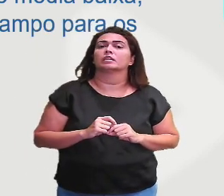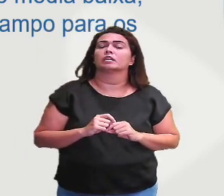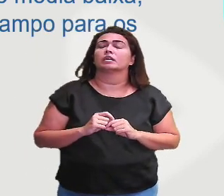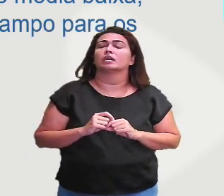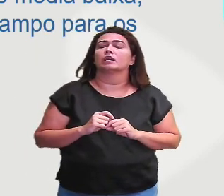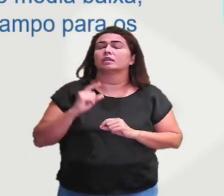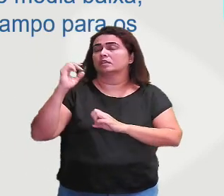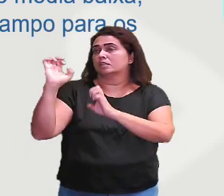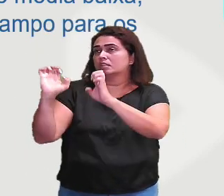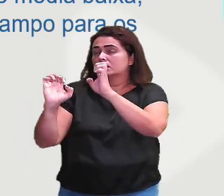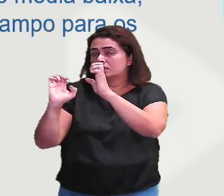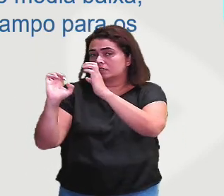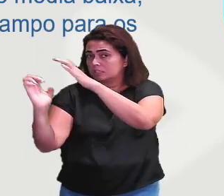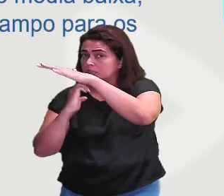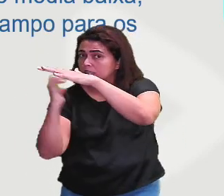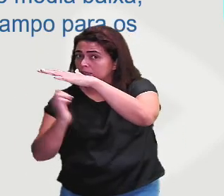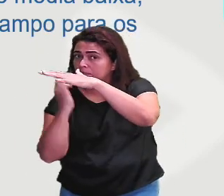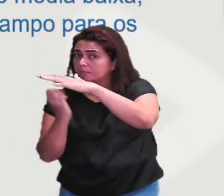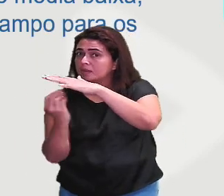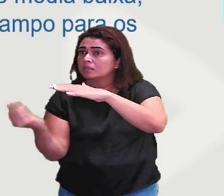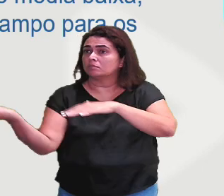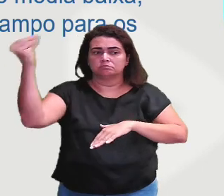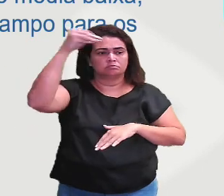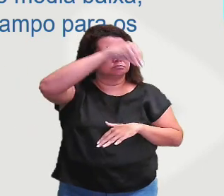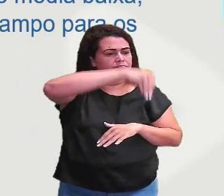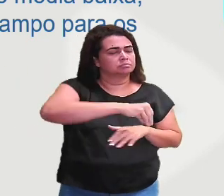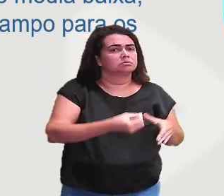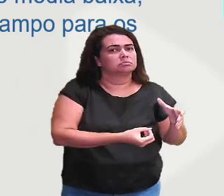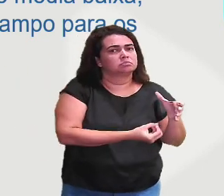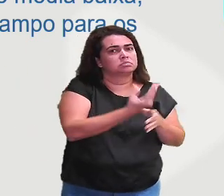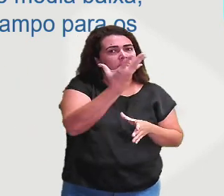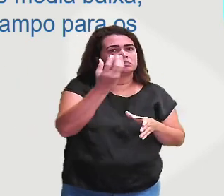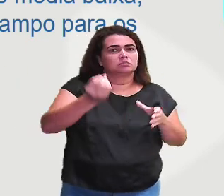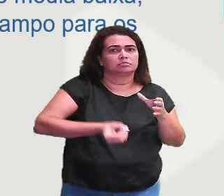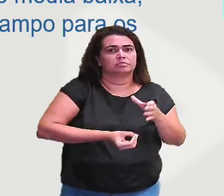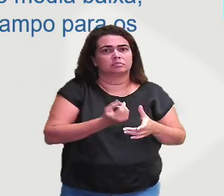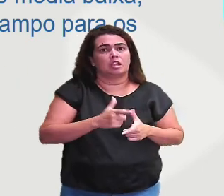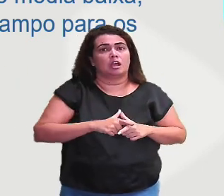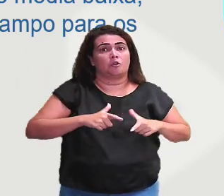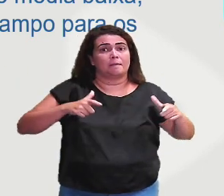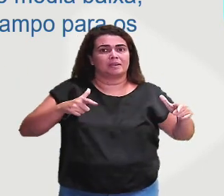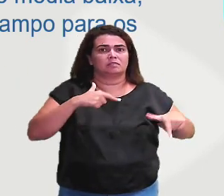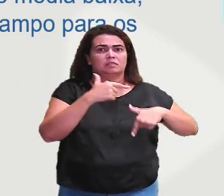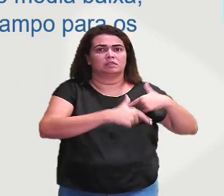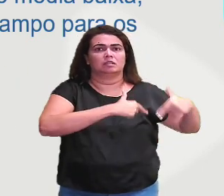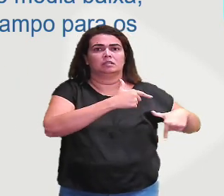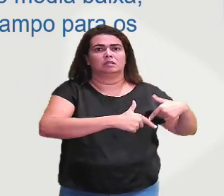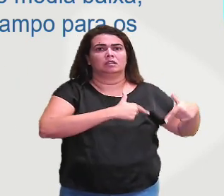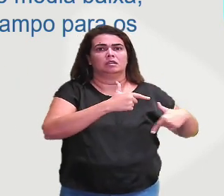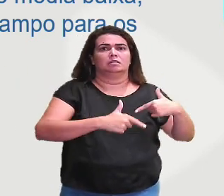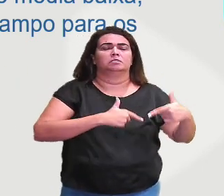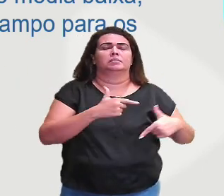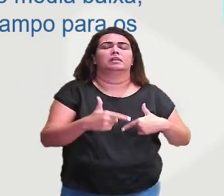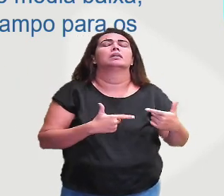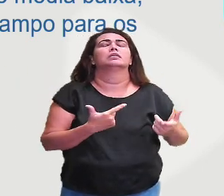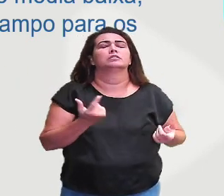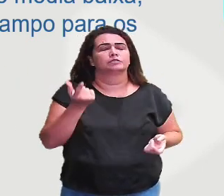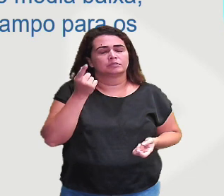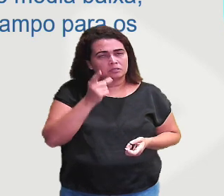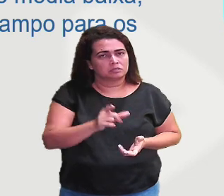esse mercado consumidor também, o crescimento positivo na geração de emprego, taxas elevadas na formação de